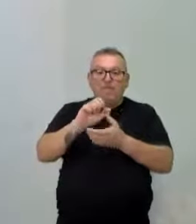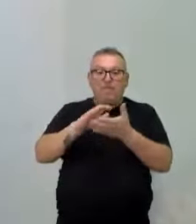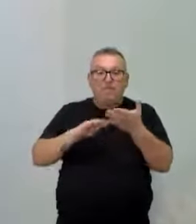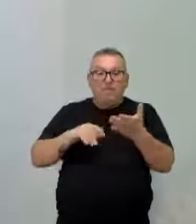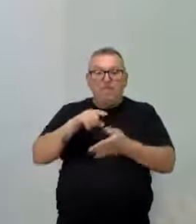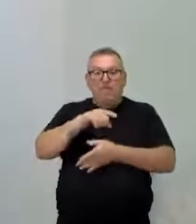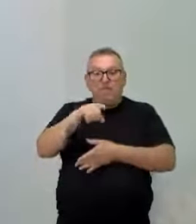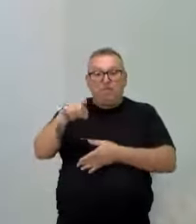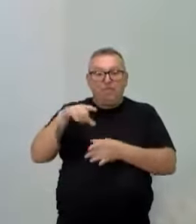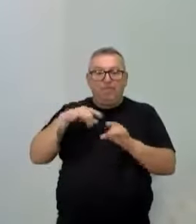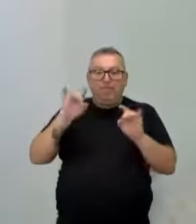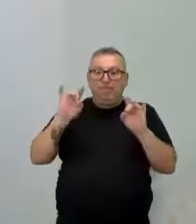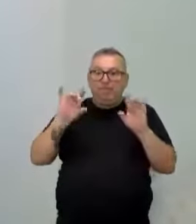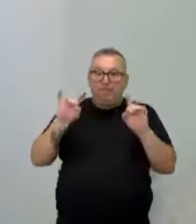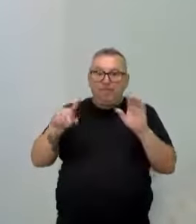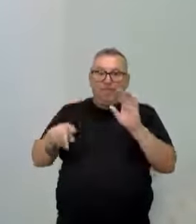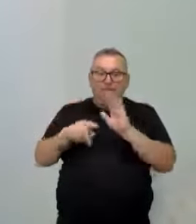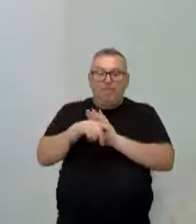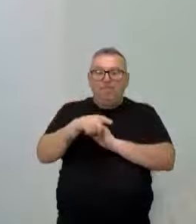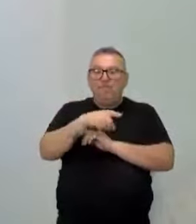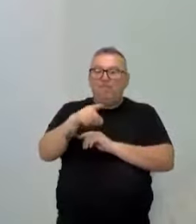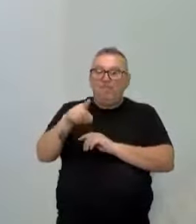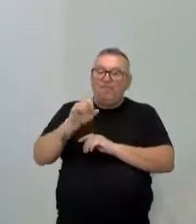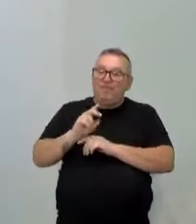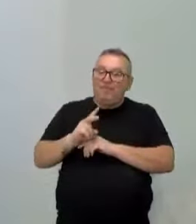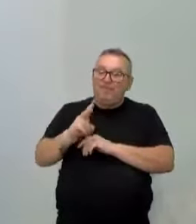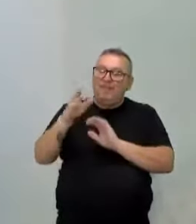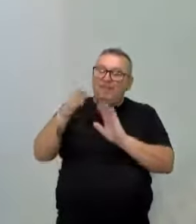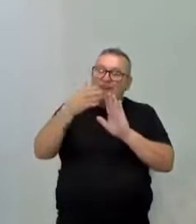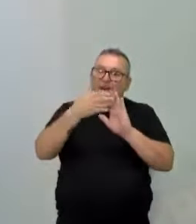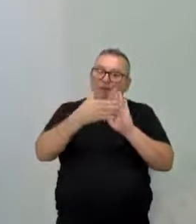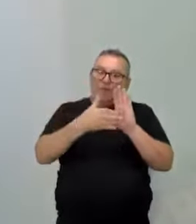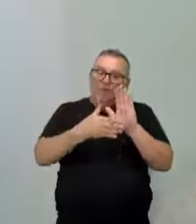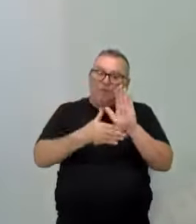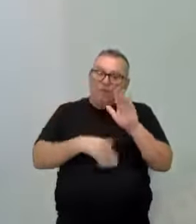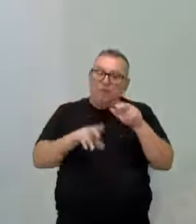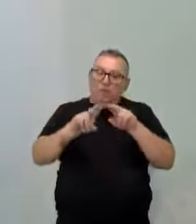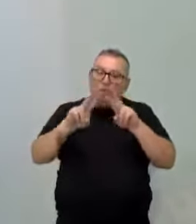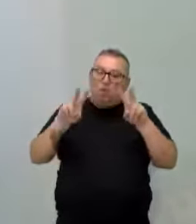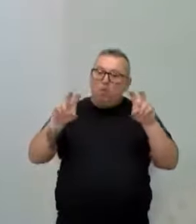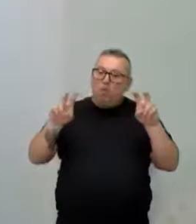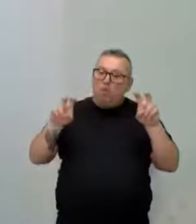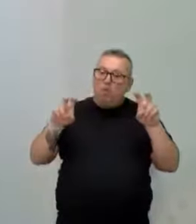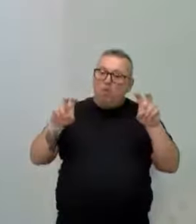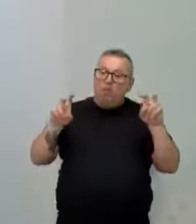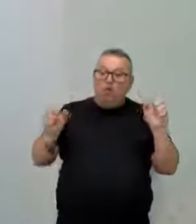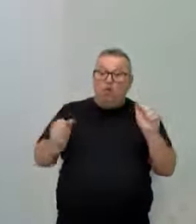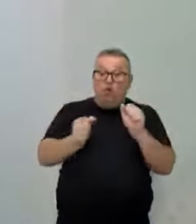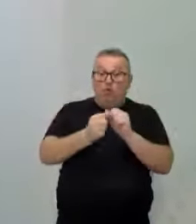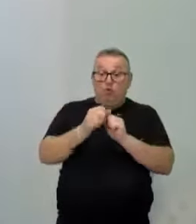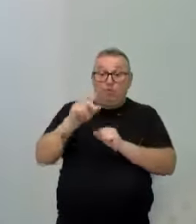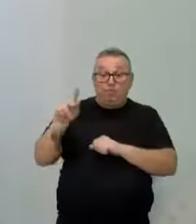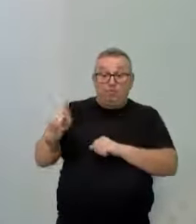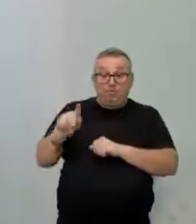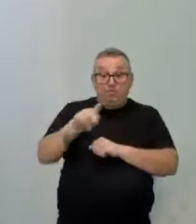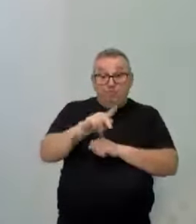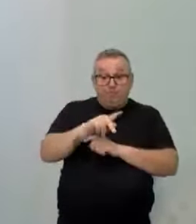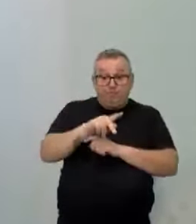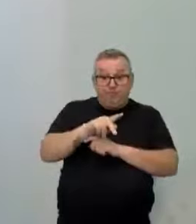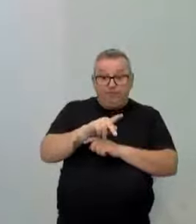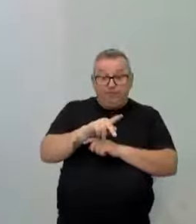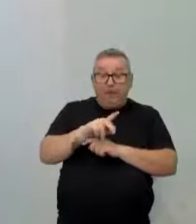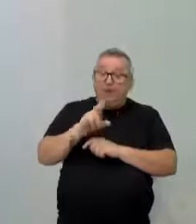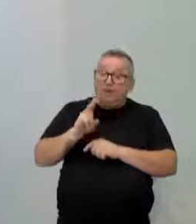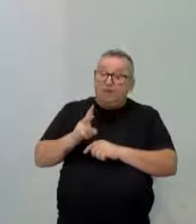com vocês específica para vocês, sempre propondo a temática que ia ser trabalhada com os professores. A gente sempre buscava trazer